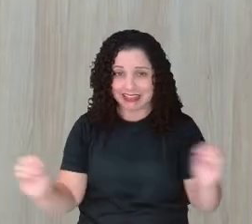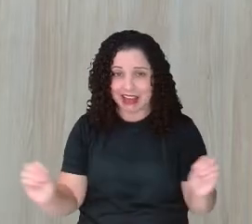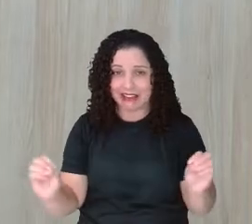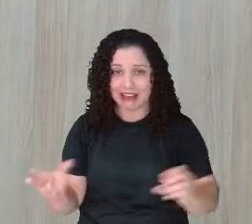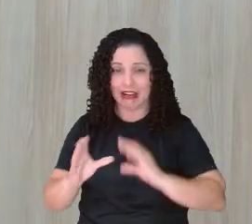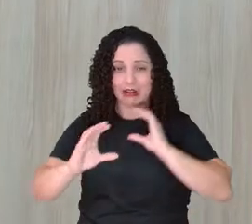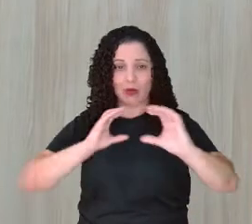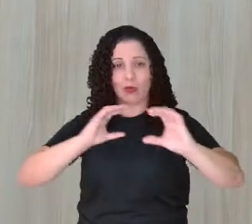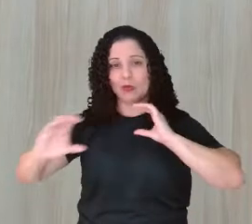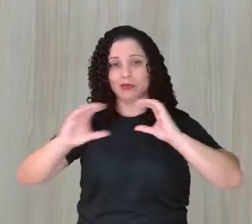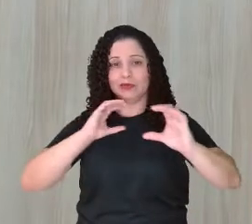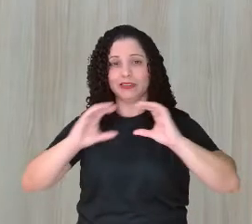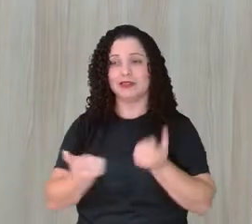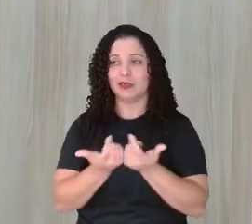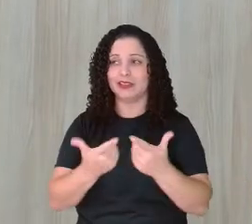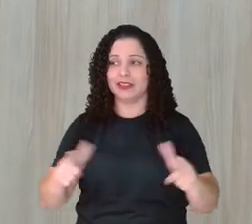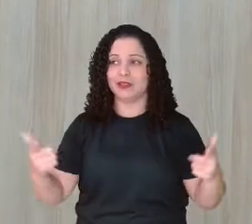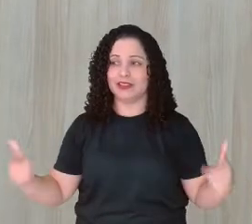uma comunicação,